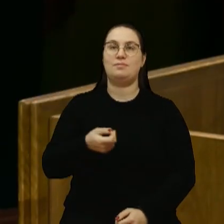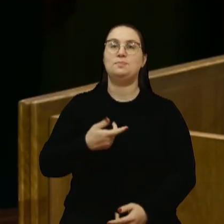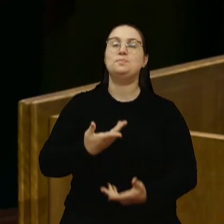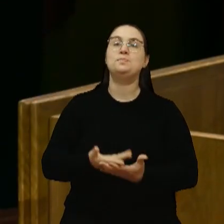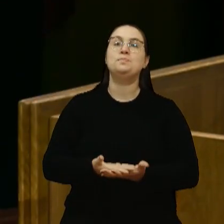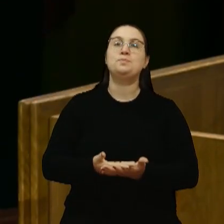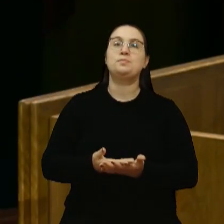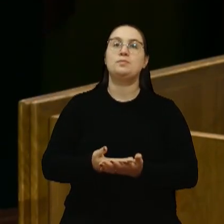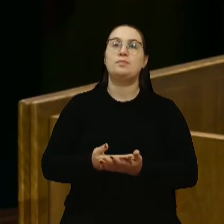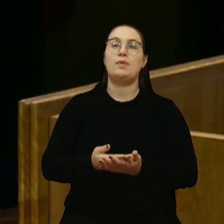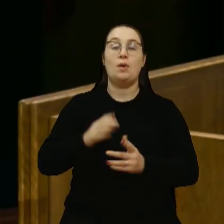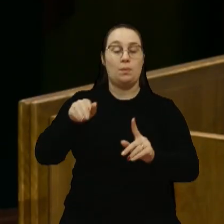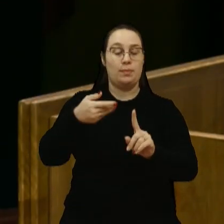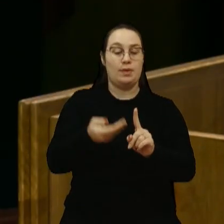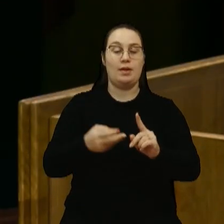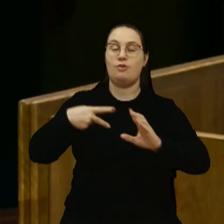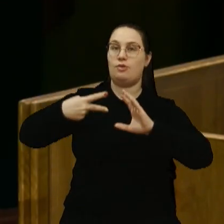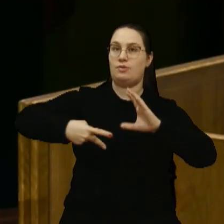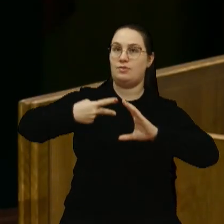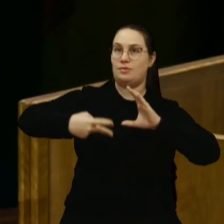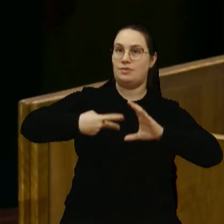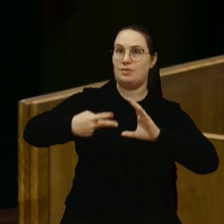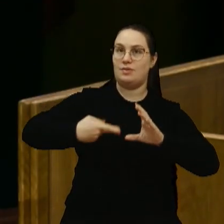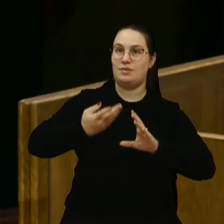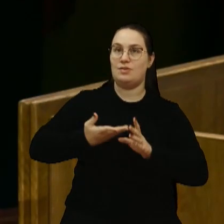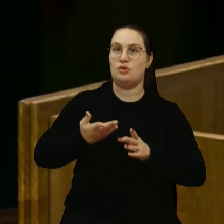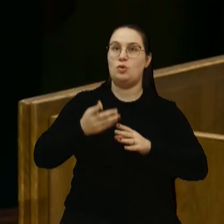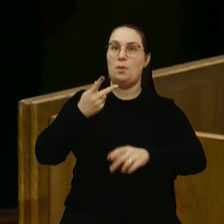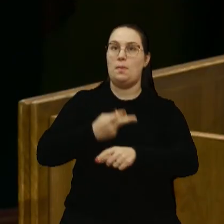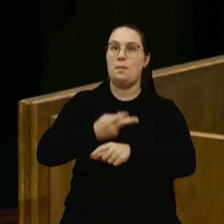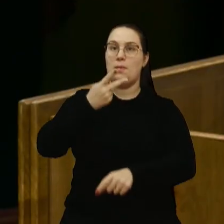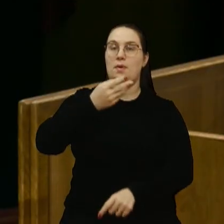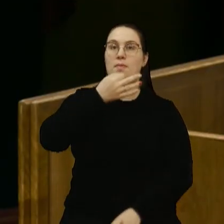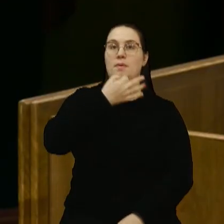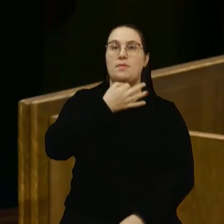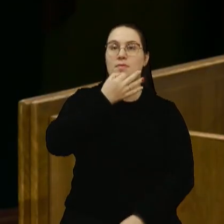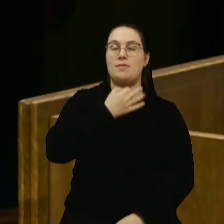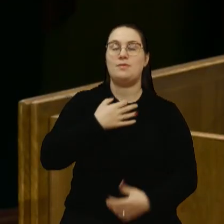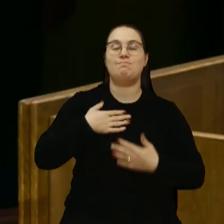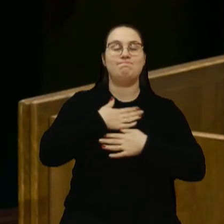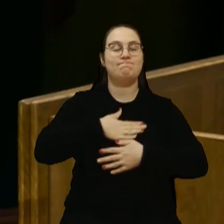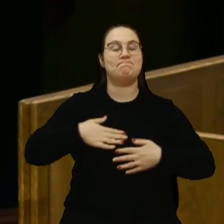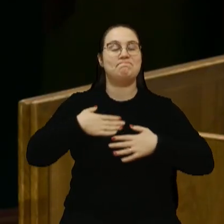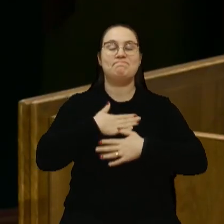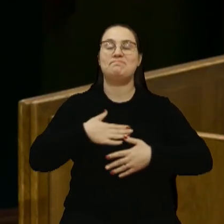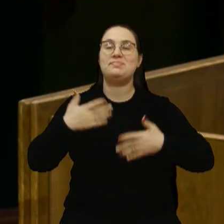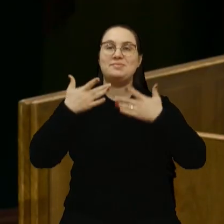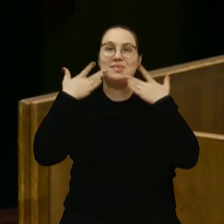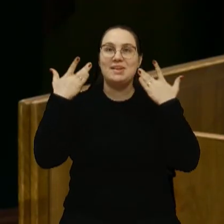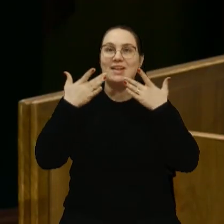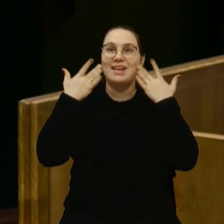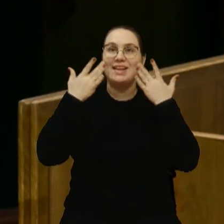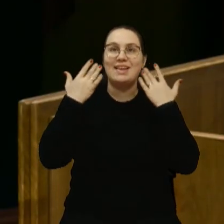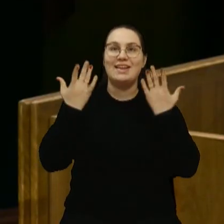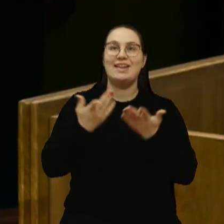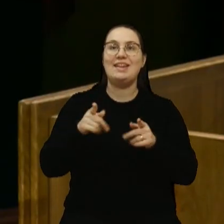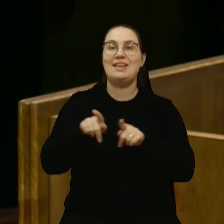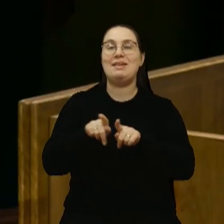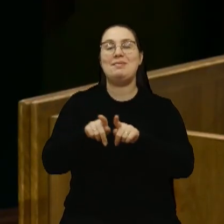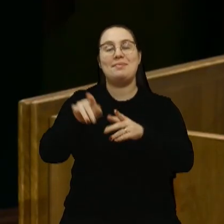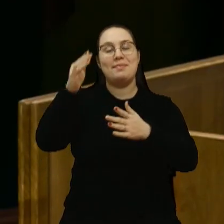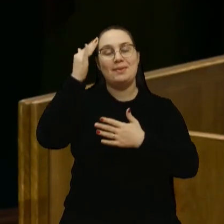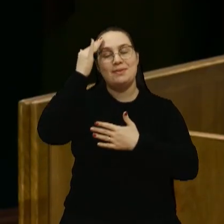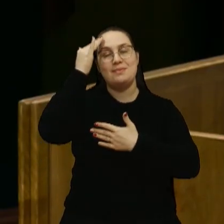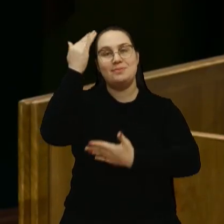Vereadores de Caxias do Sul por meio do Prêmio Caxias do Sul é motivo de muita alegria e, acima de tudo, de